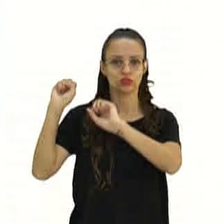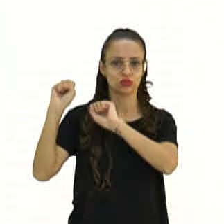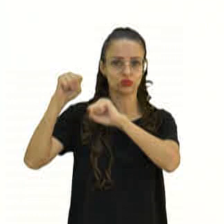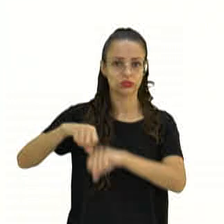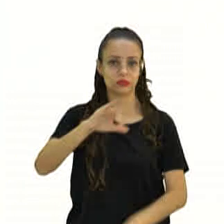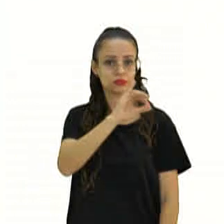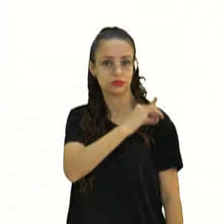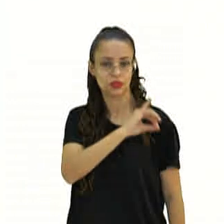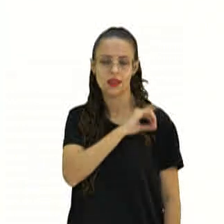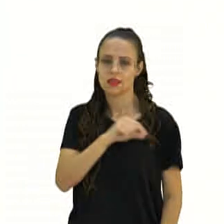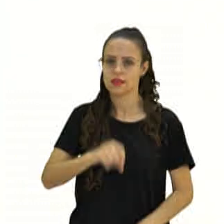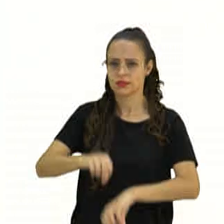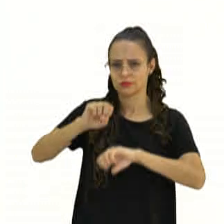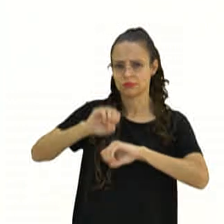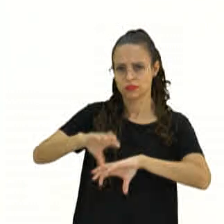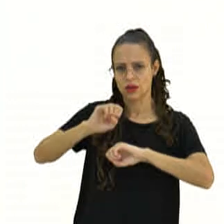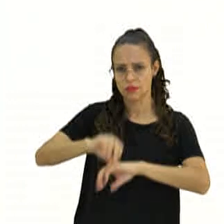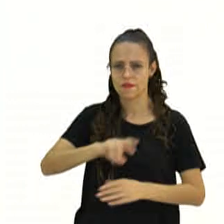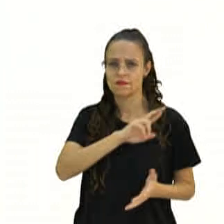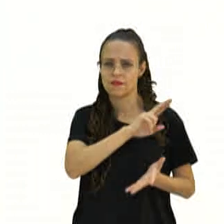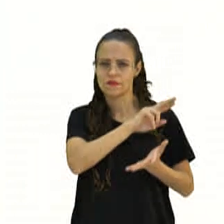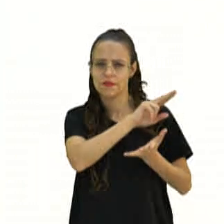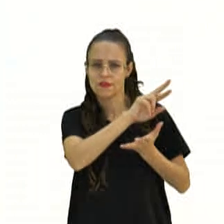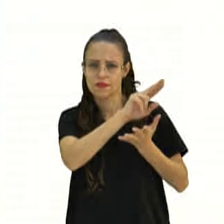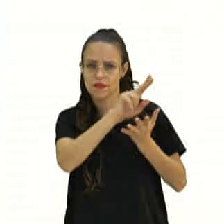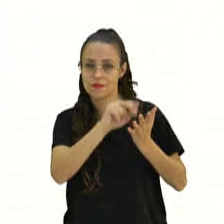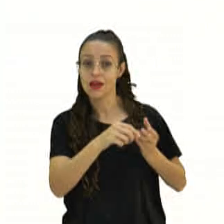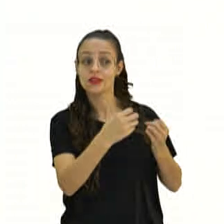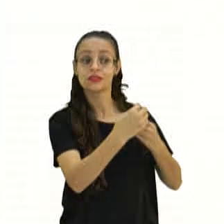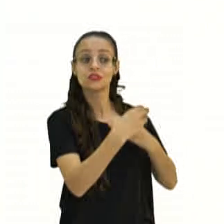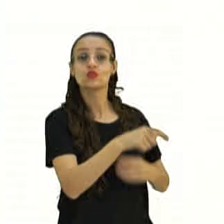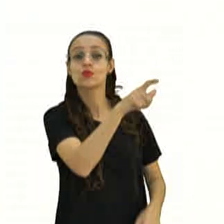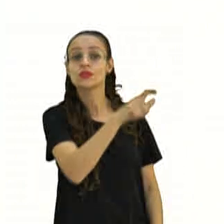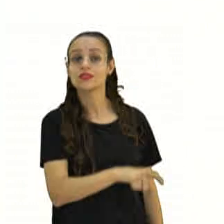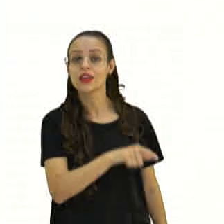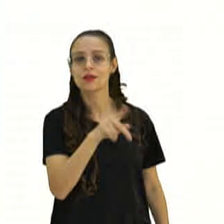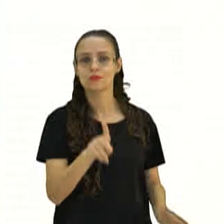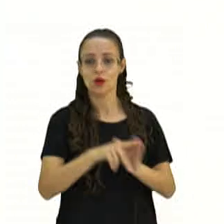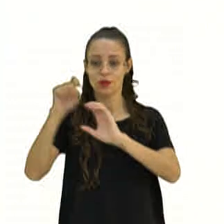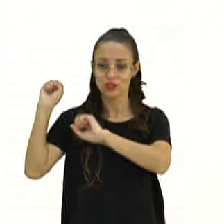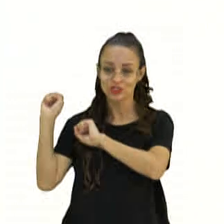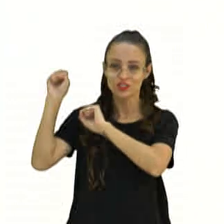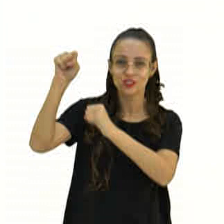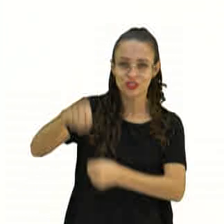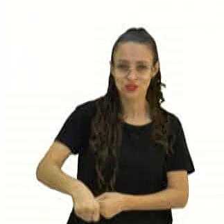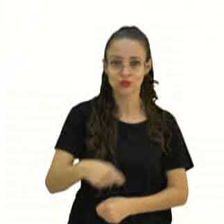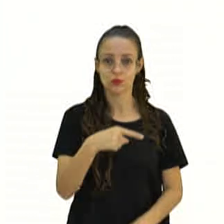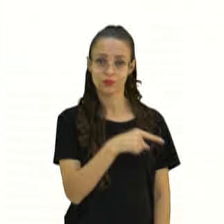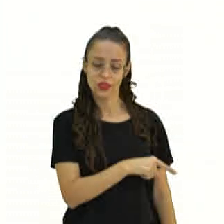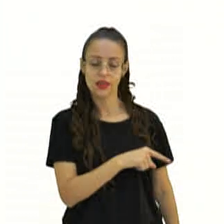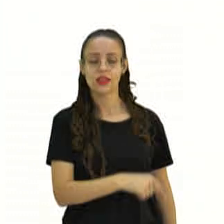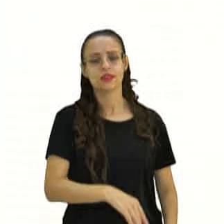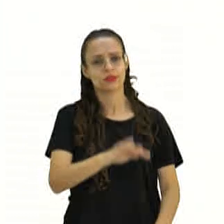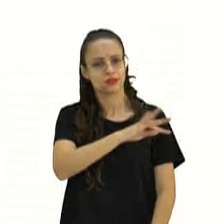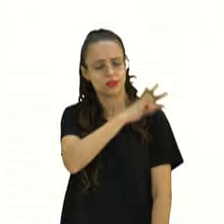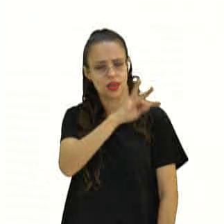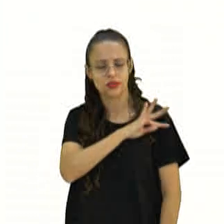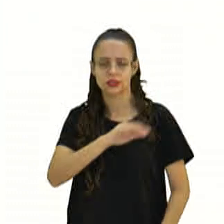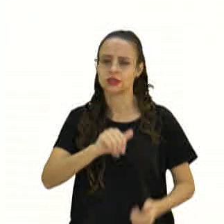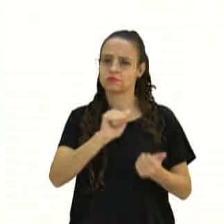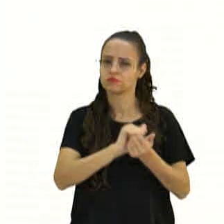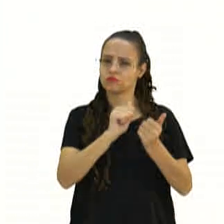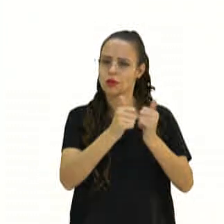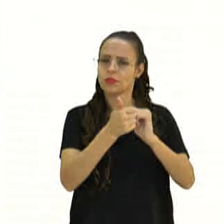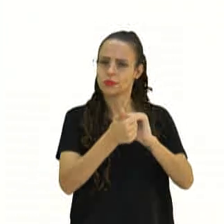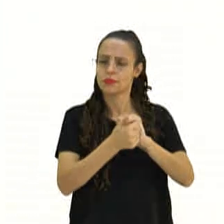ensinava várias habilidades que aprendeu com o mestre de judô japonês Isai Maeda. As técnicas foram mais tarde modificadas